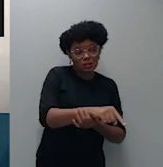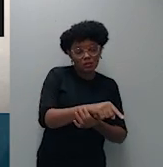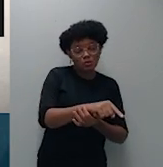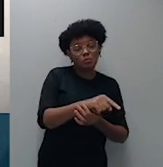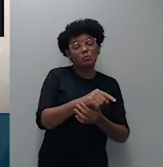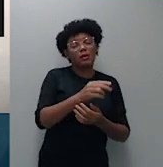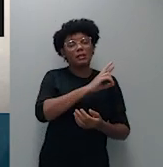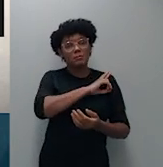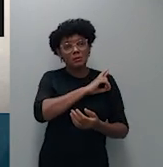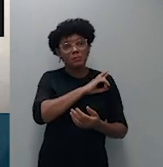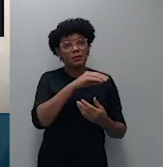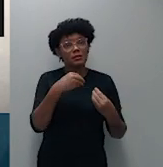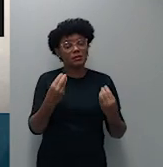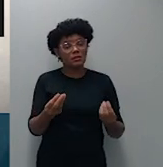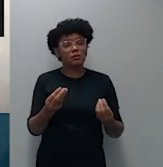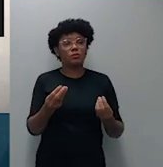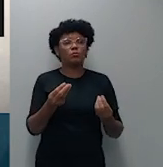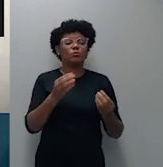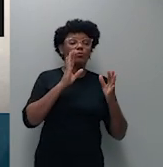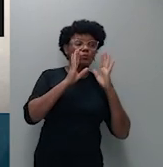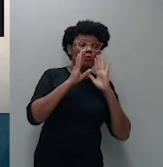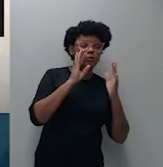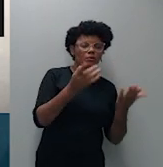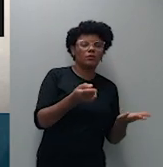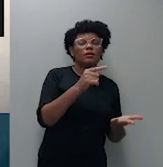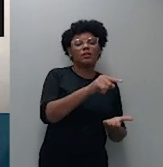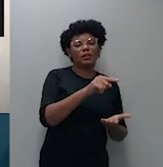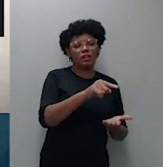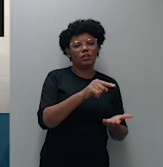no provedor de conteúdo de